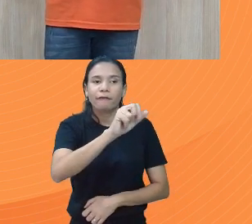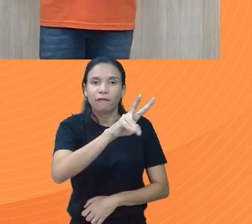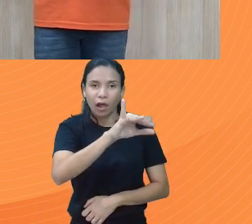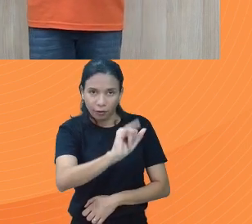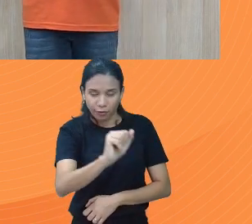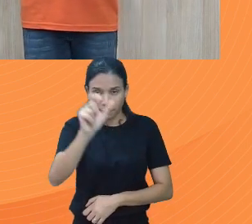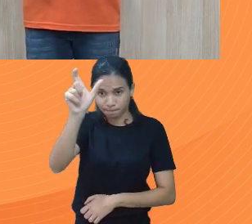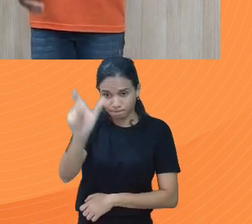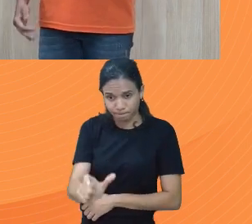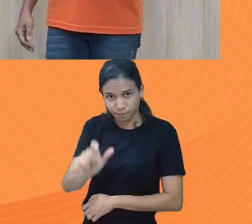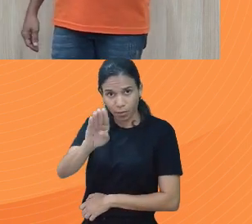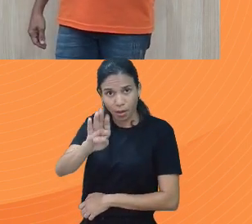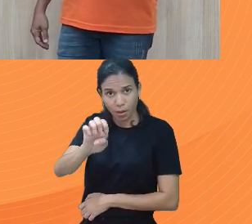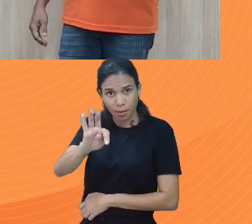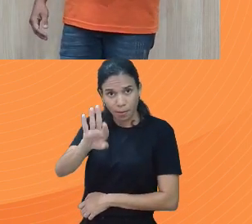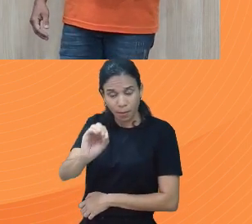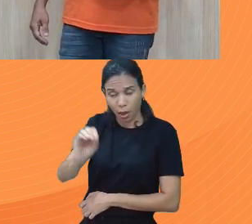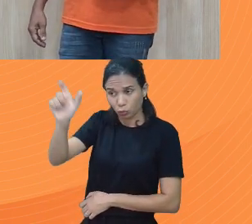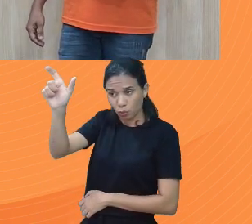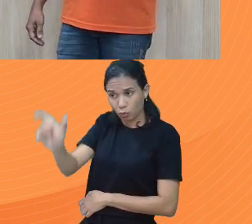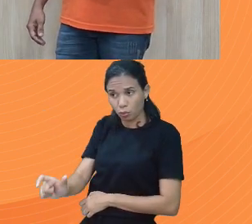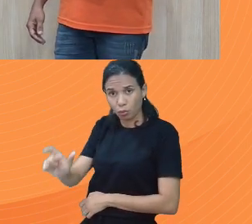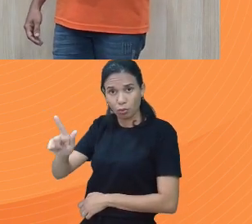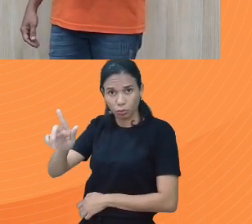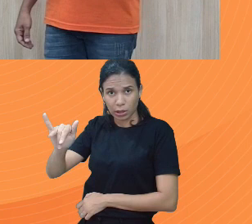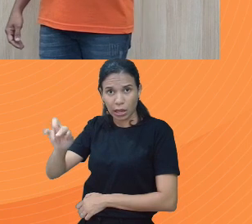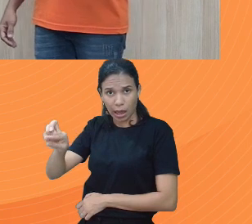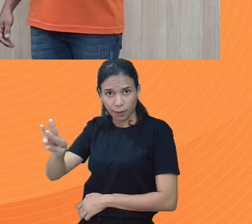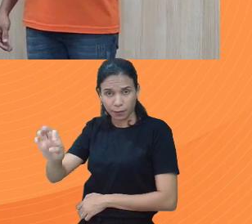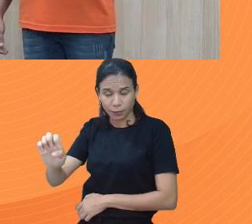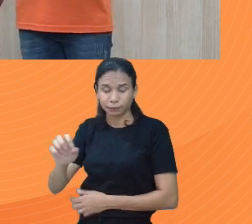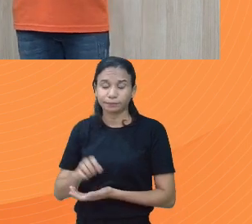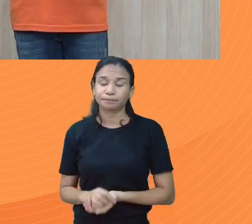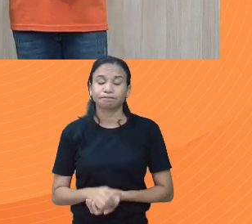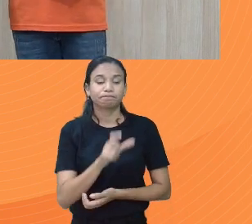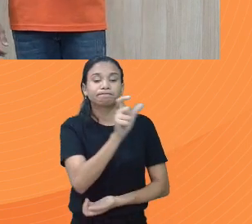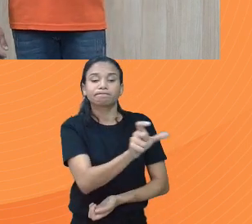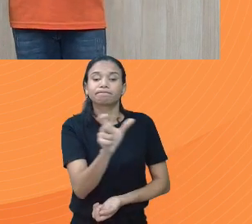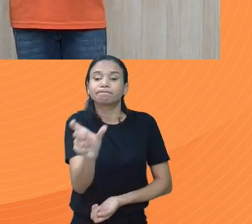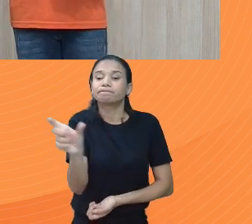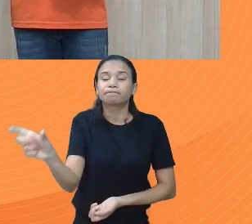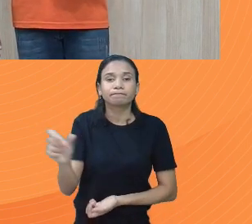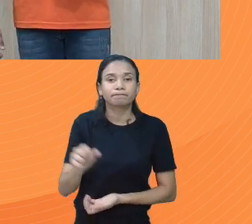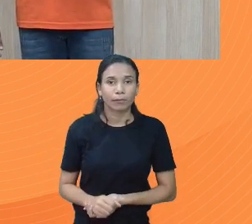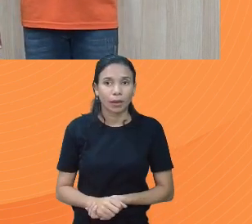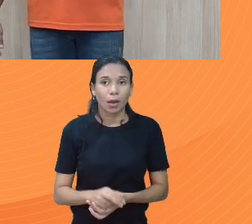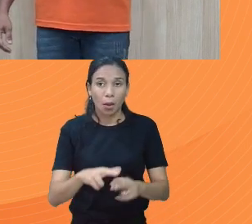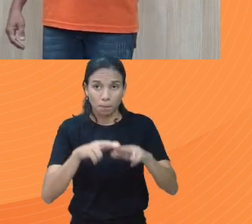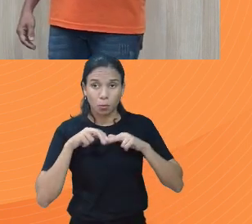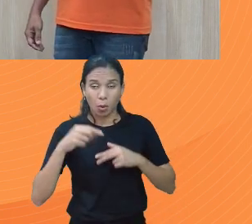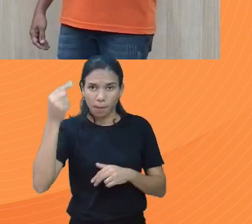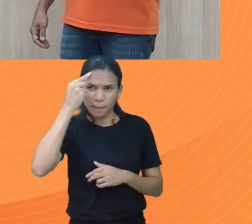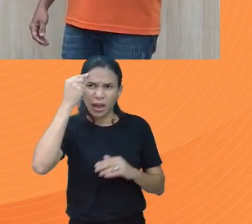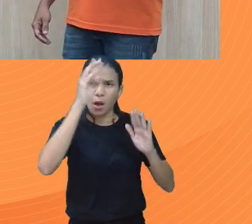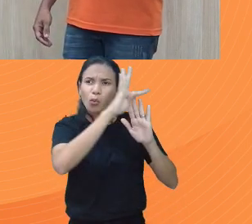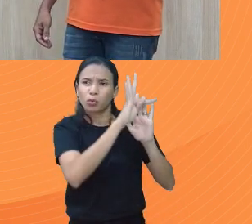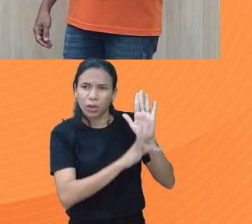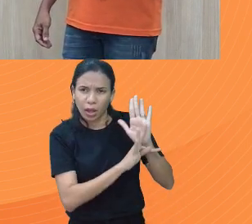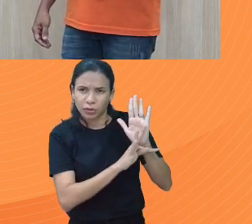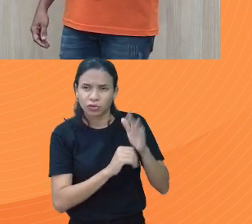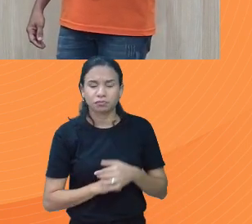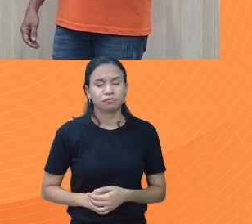quem é Guilherme. Beleza? Então, bora aí. Beto, Flávia e Guilherme. De acordo com o texto,